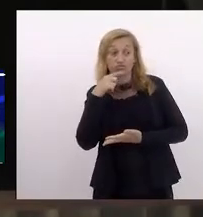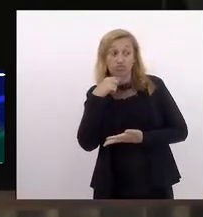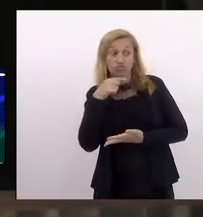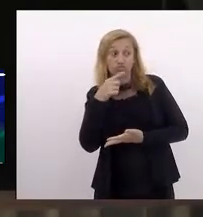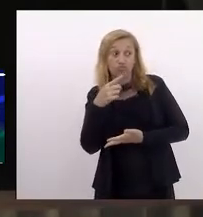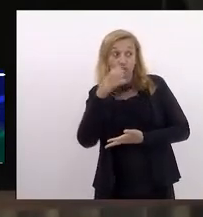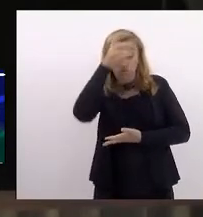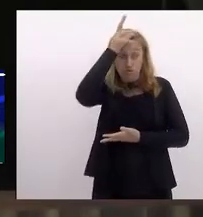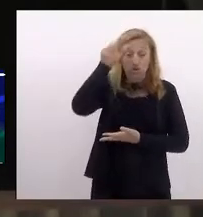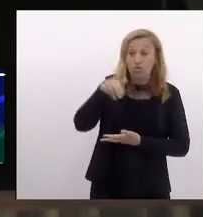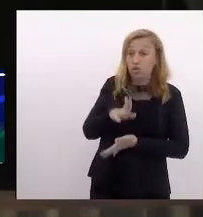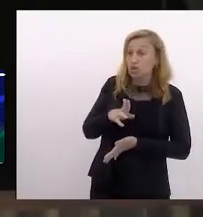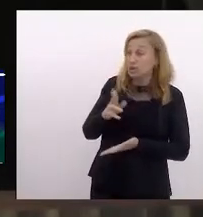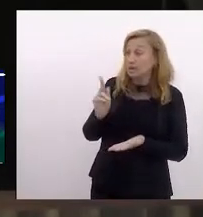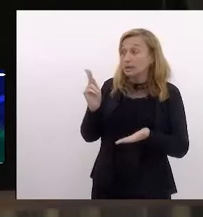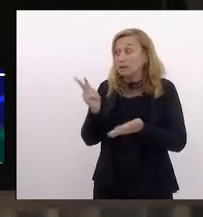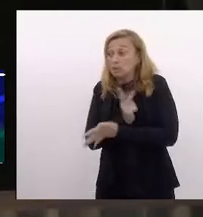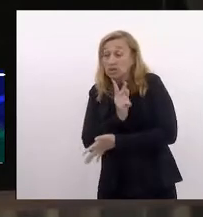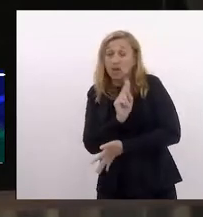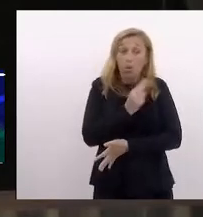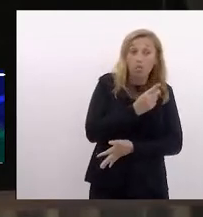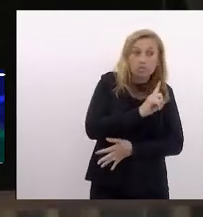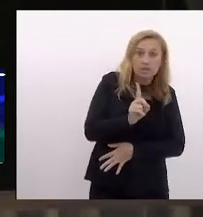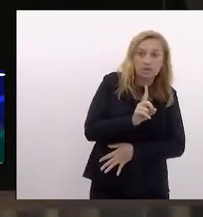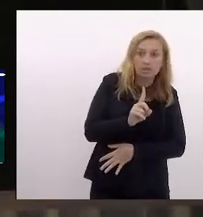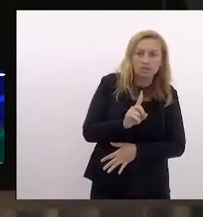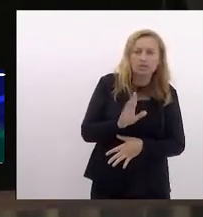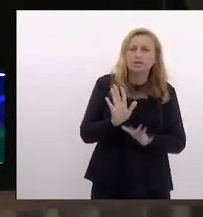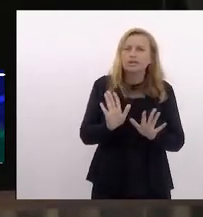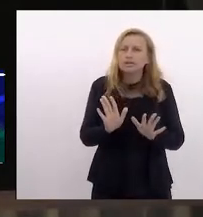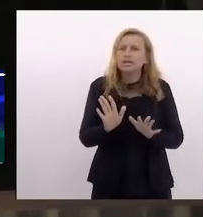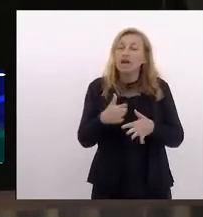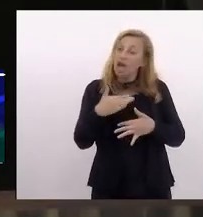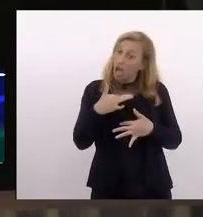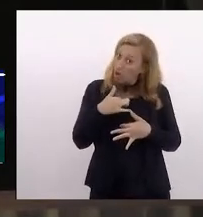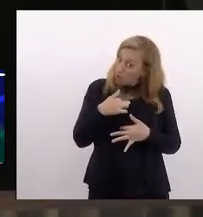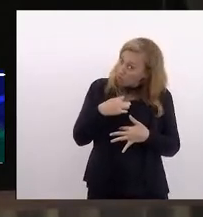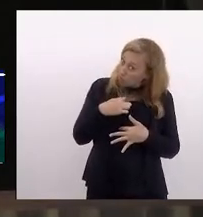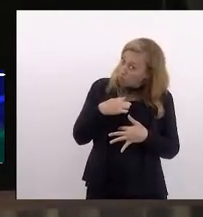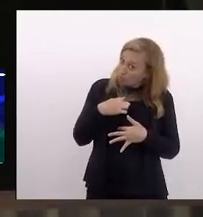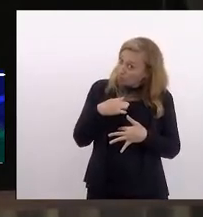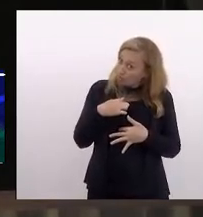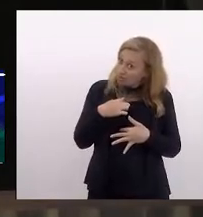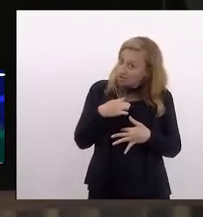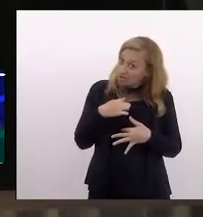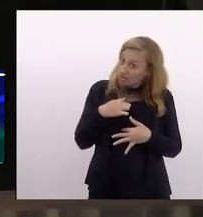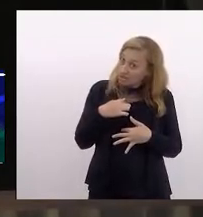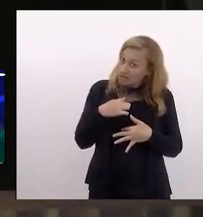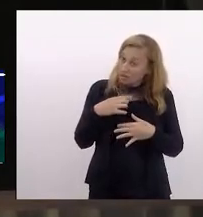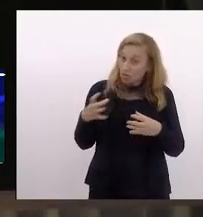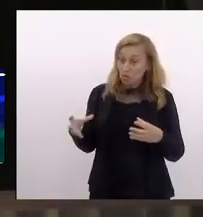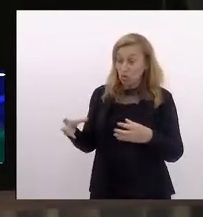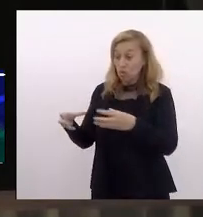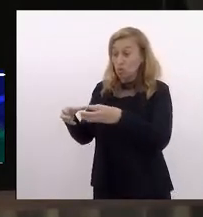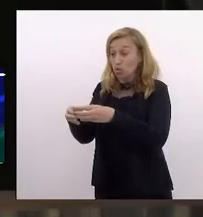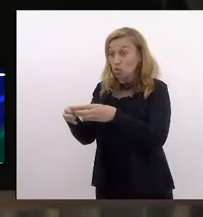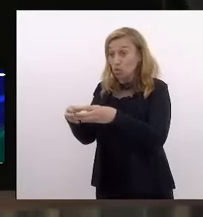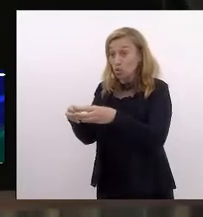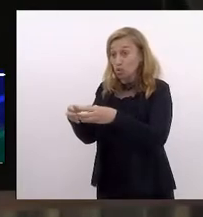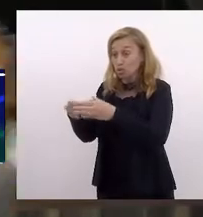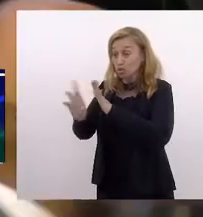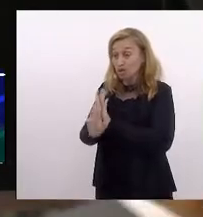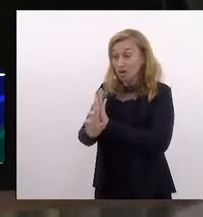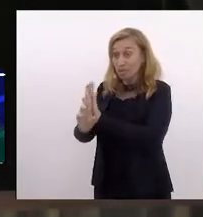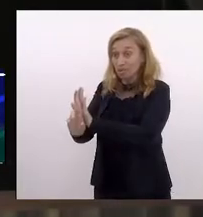tia Ju se isso iria acontecer o sino iria E aí tanto eu quanto esse Exército de